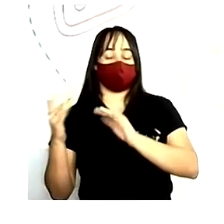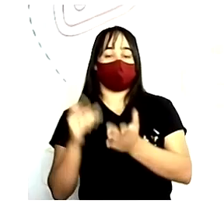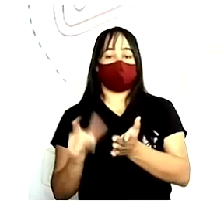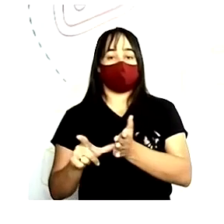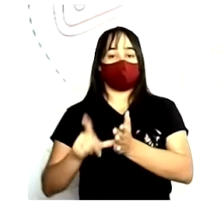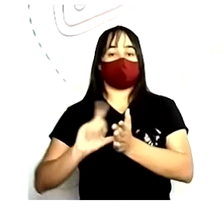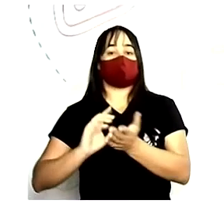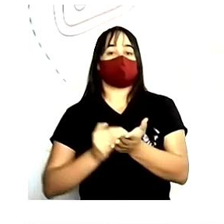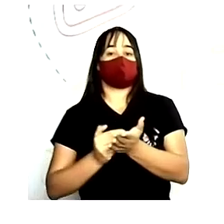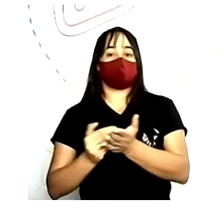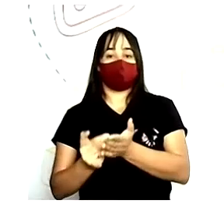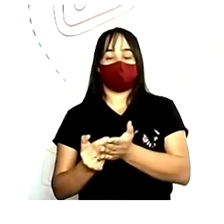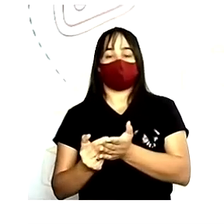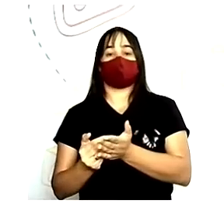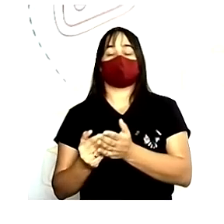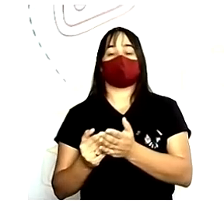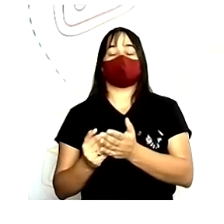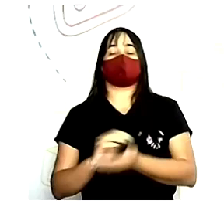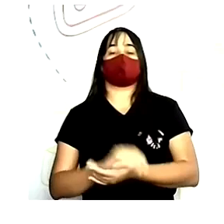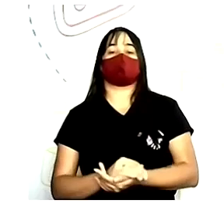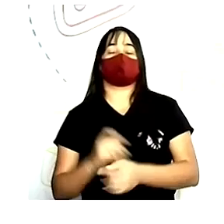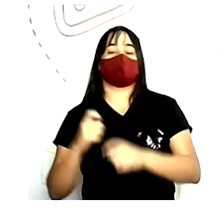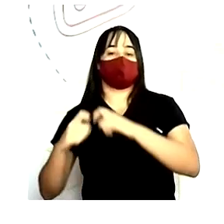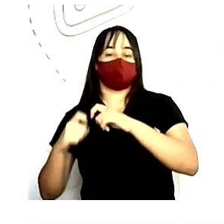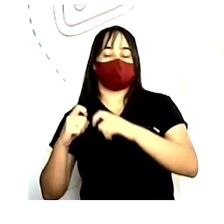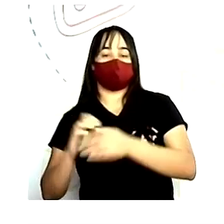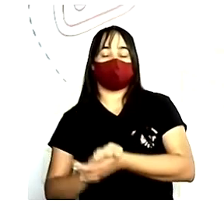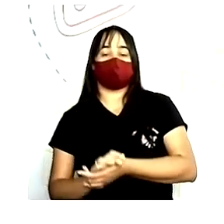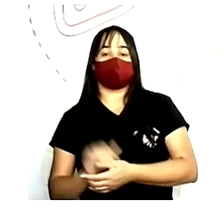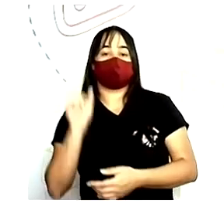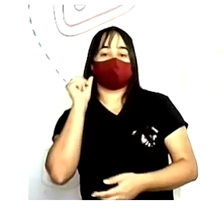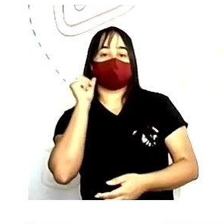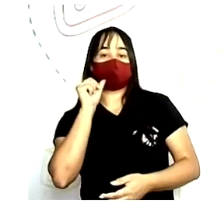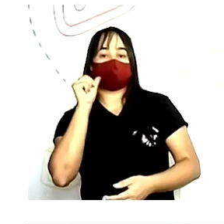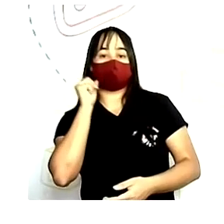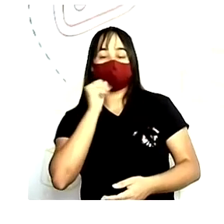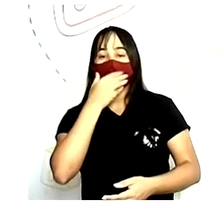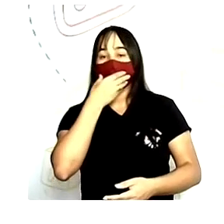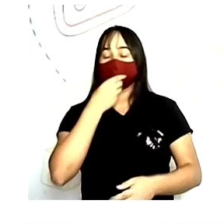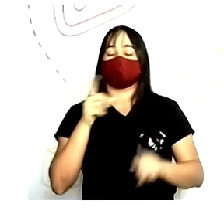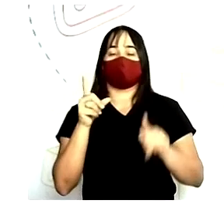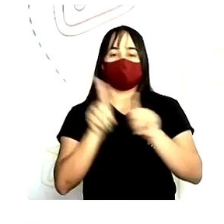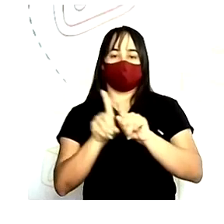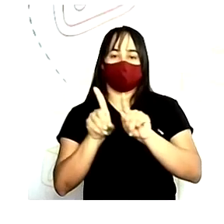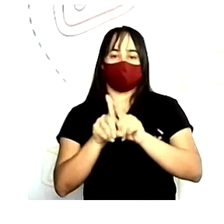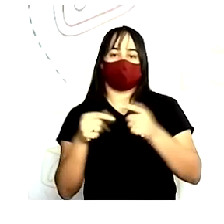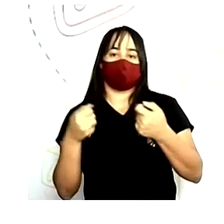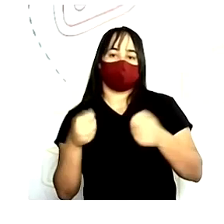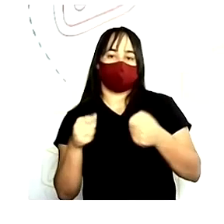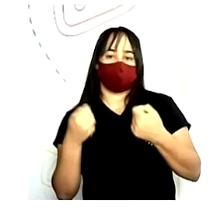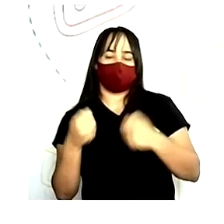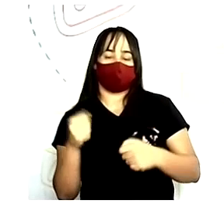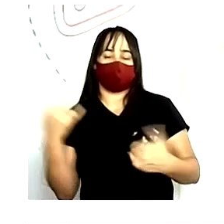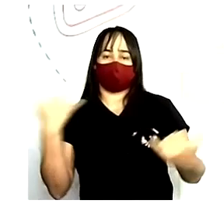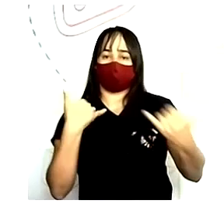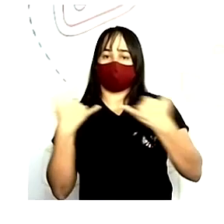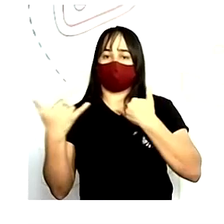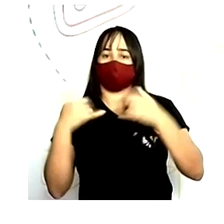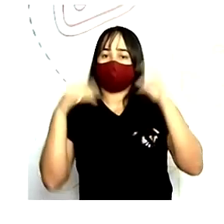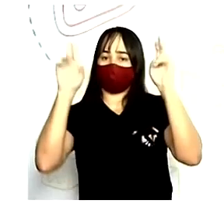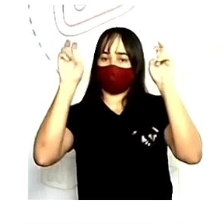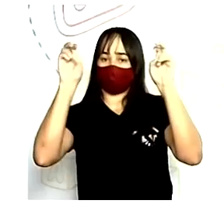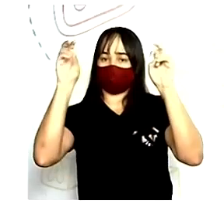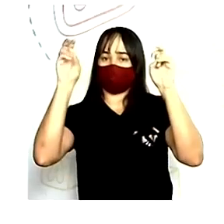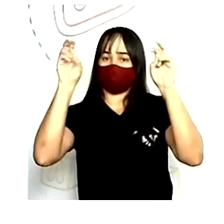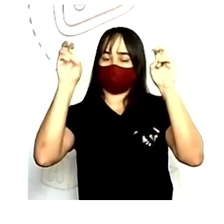sexual. Meninos e meninas devem se informar também sobre os métodos anticoncepcionais ou métodos